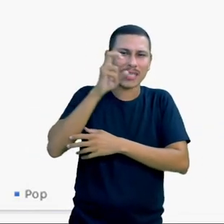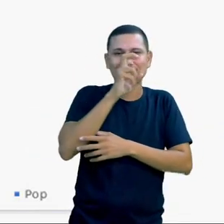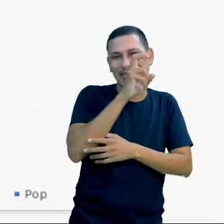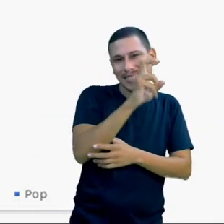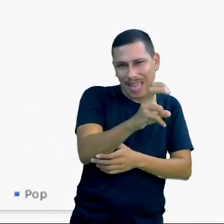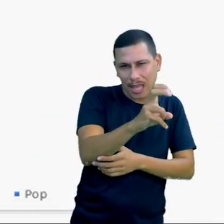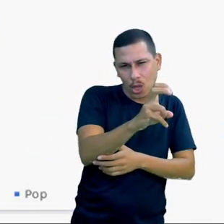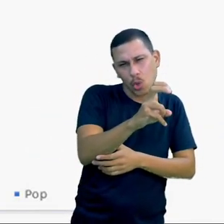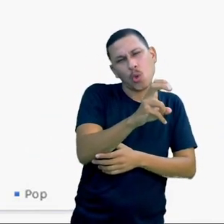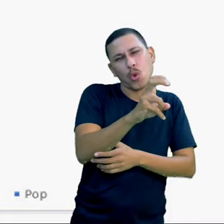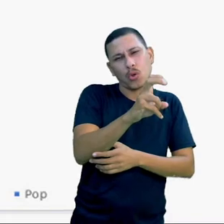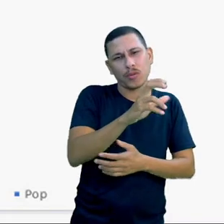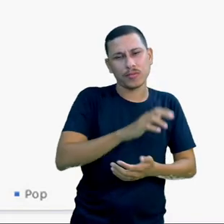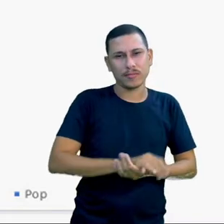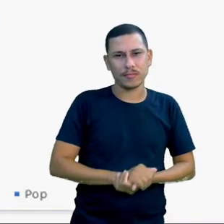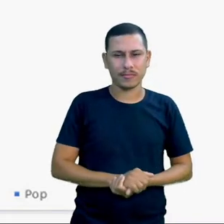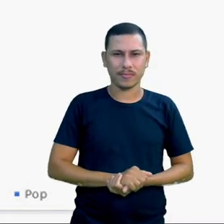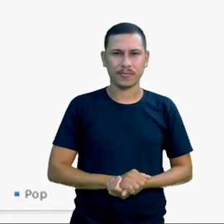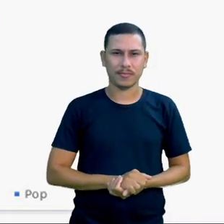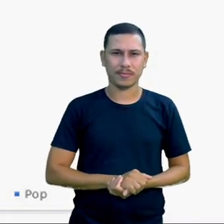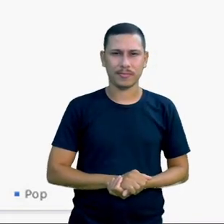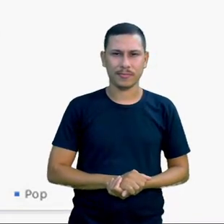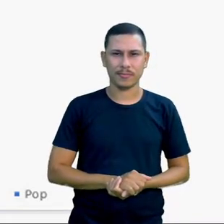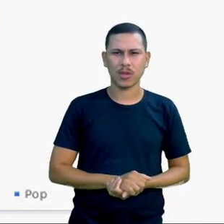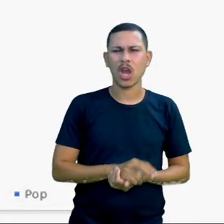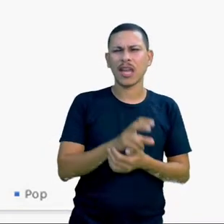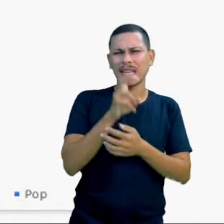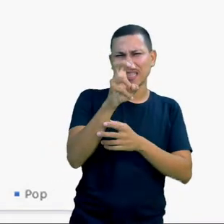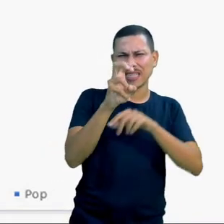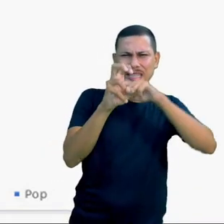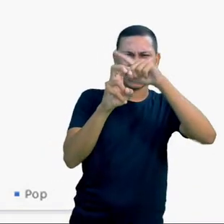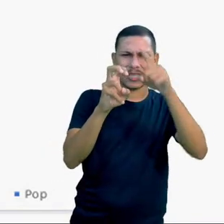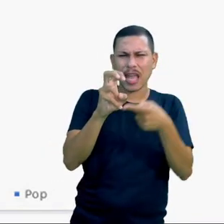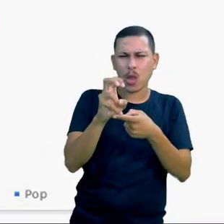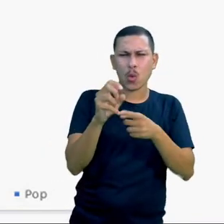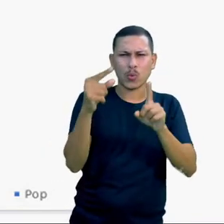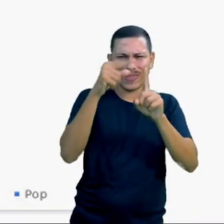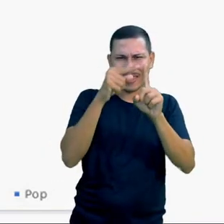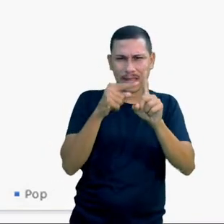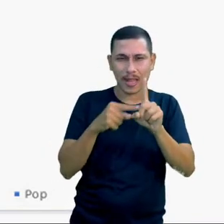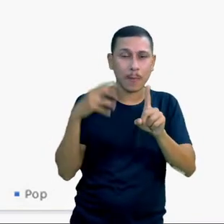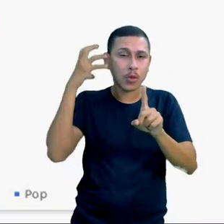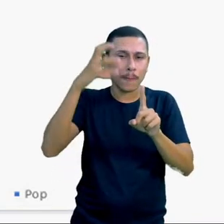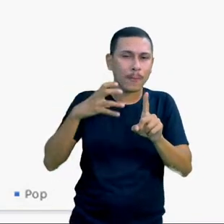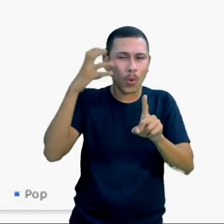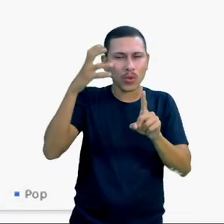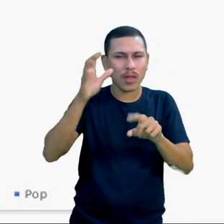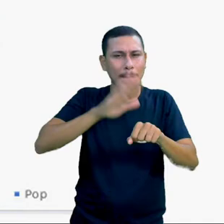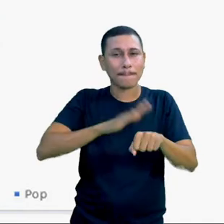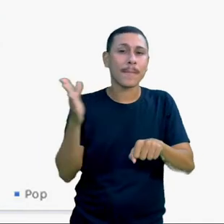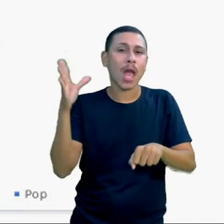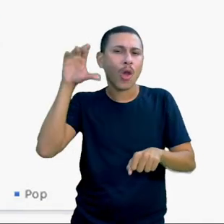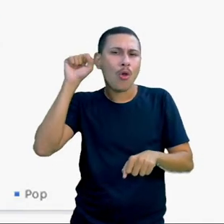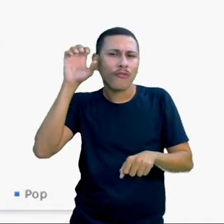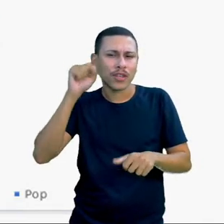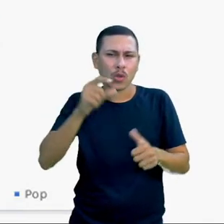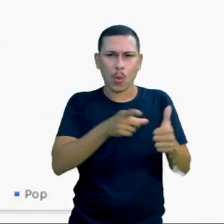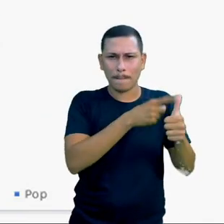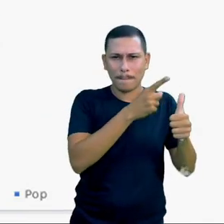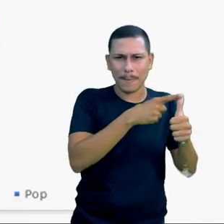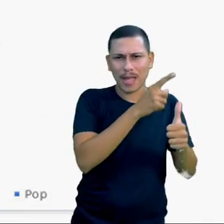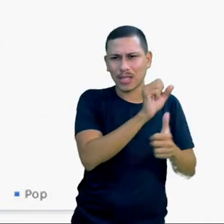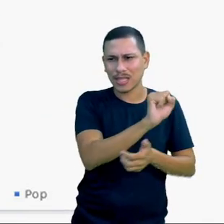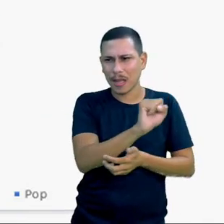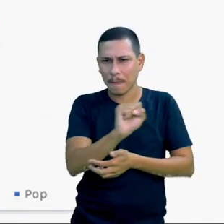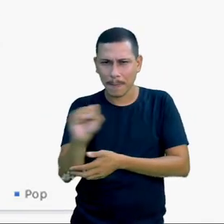Observe o gráfico agora contendo os cinco gêneros musicais mais ouvidos no primeiro semestre